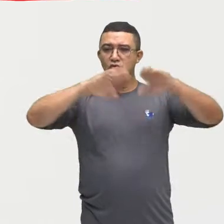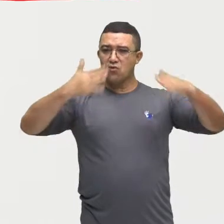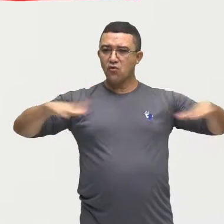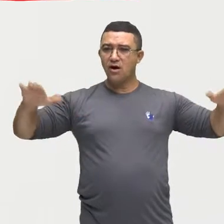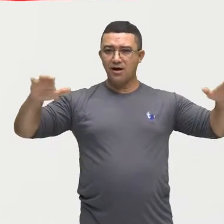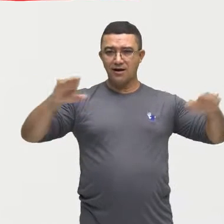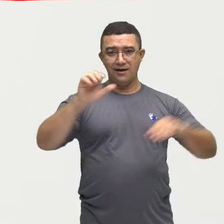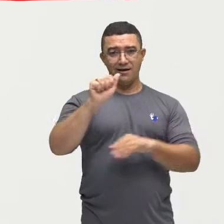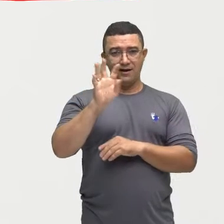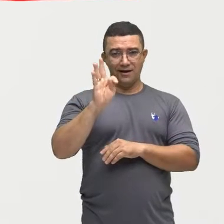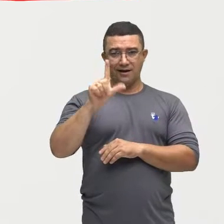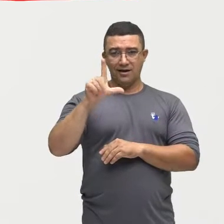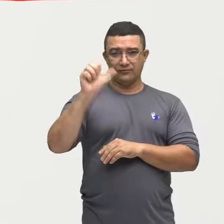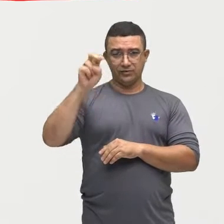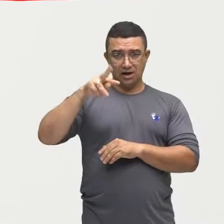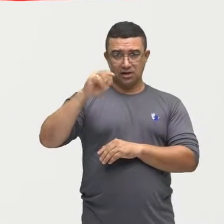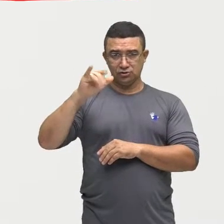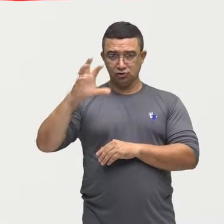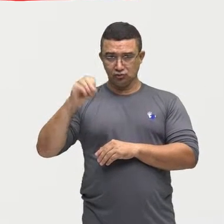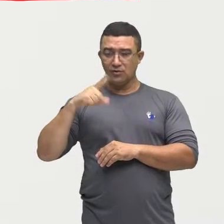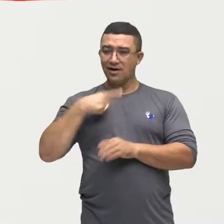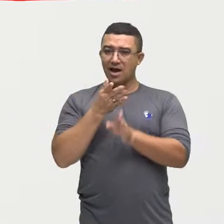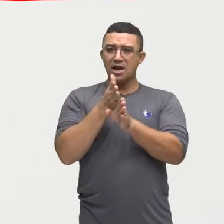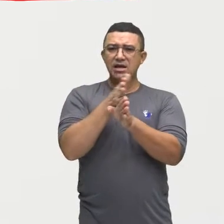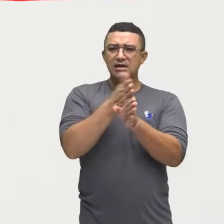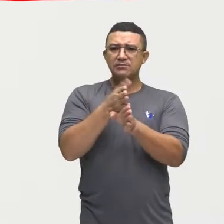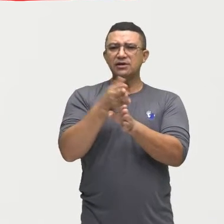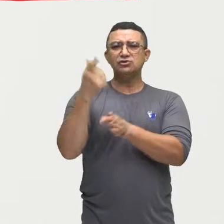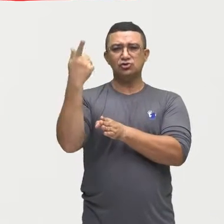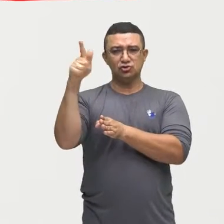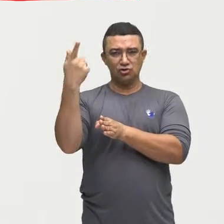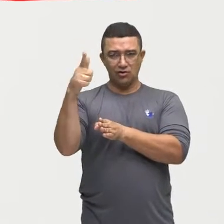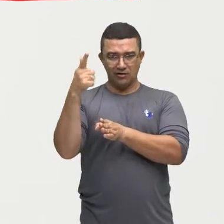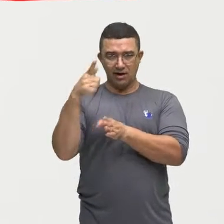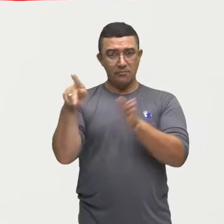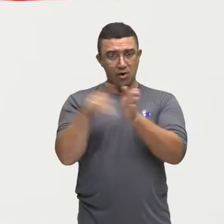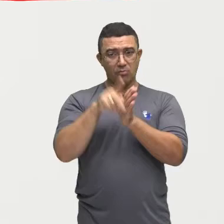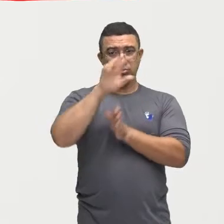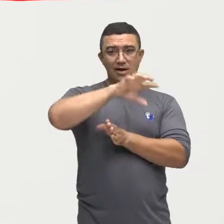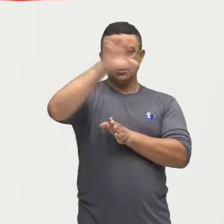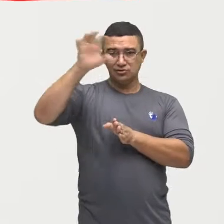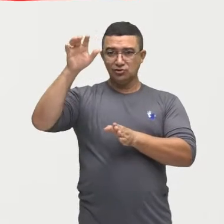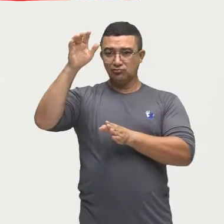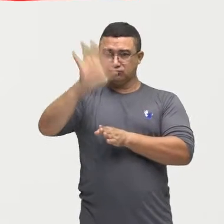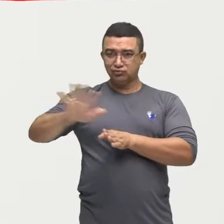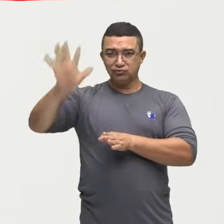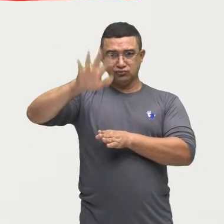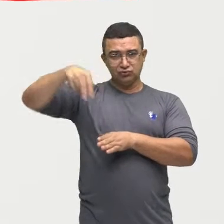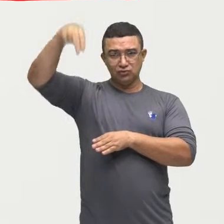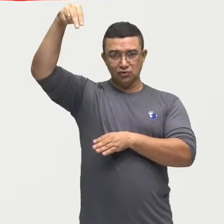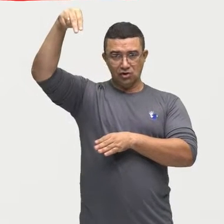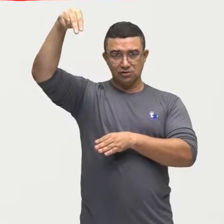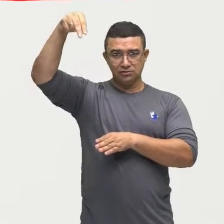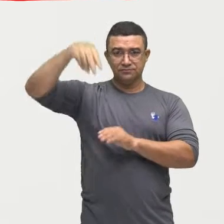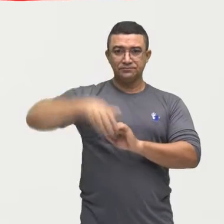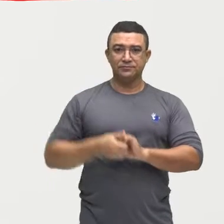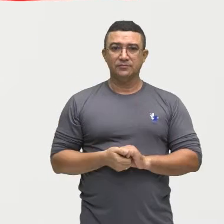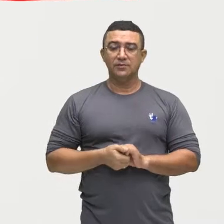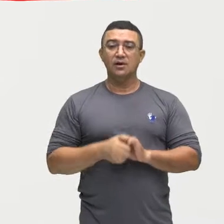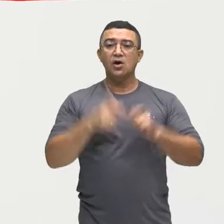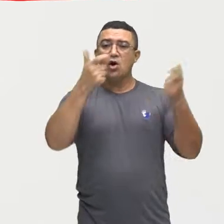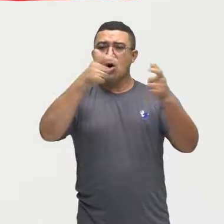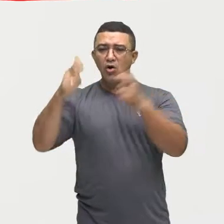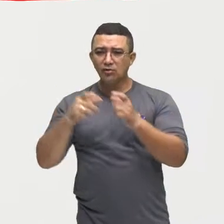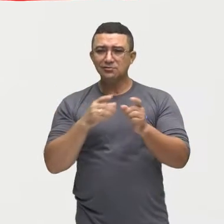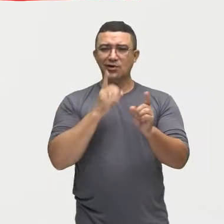Atlântico. Então, esses são os limites geográficos aí dessa região, tá bom? Aí, onde vai se encontrar